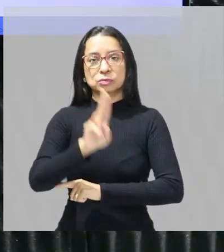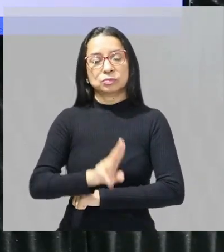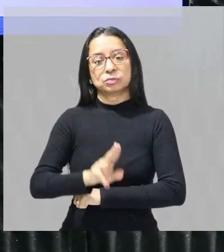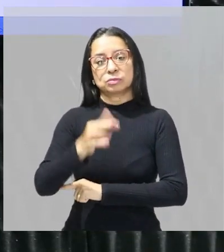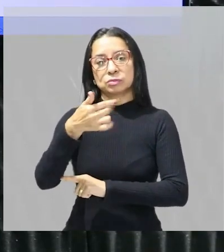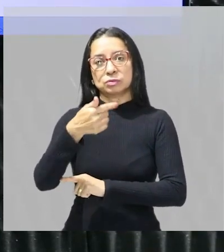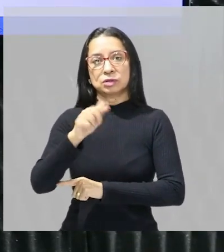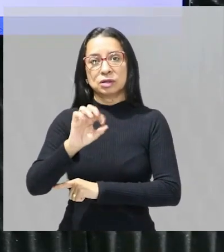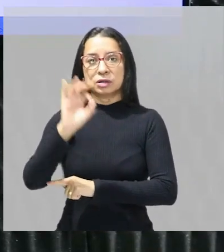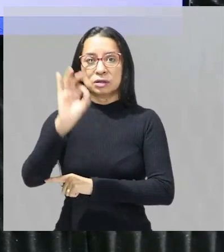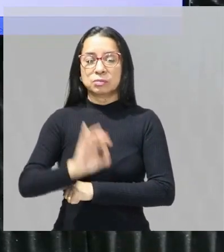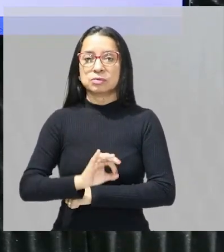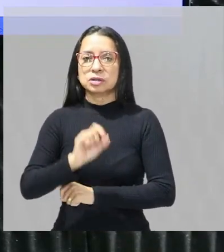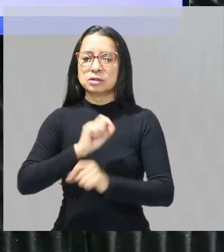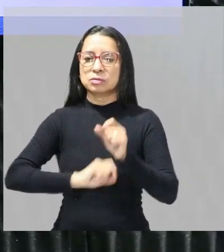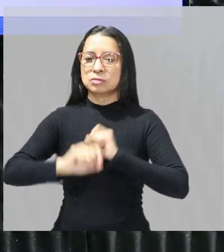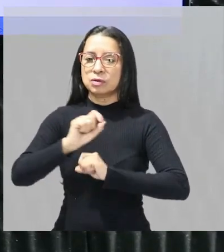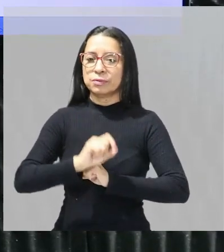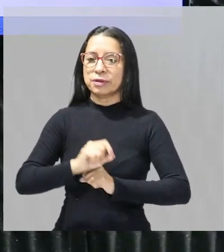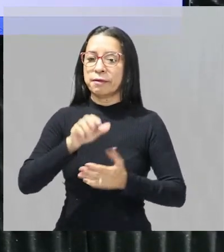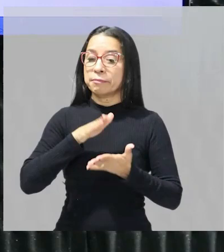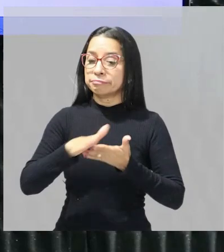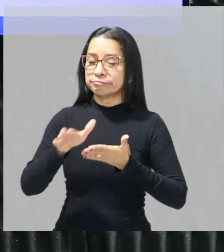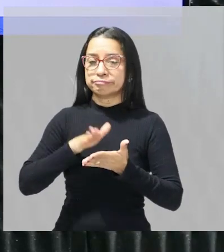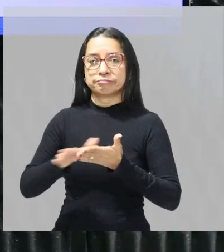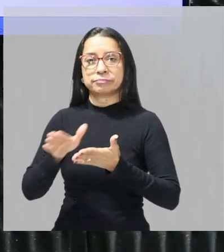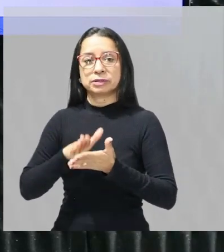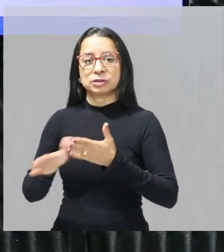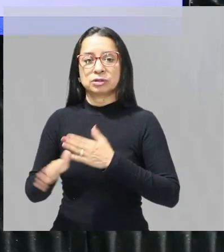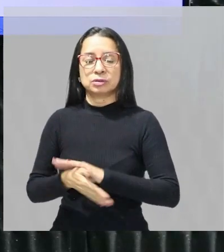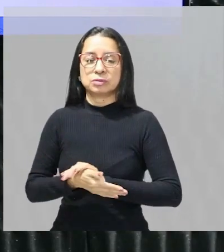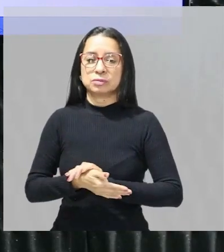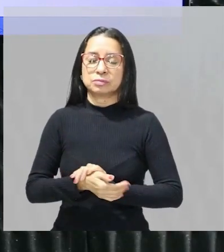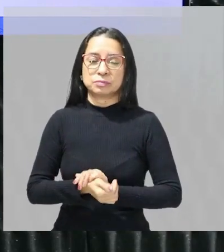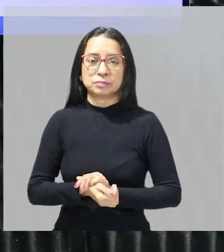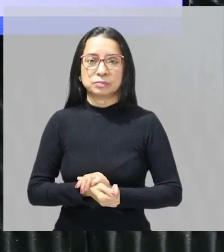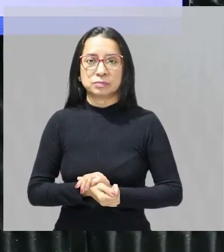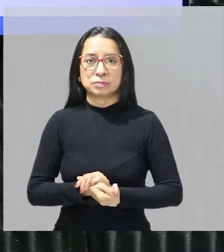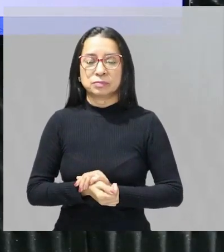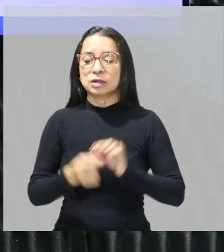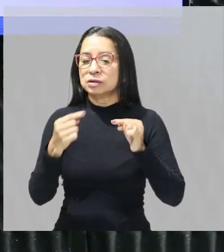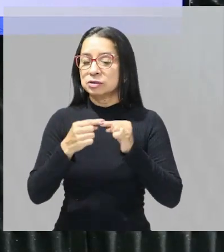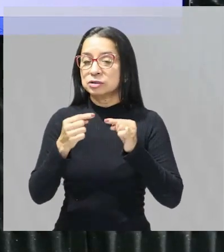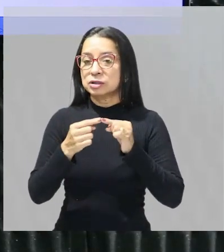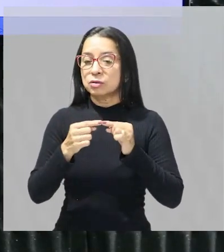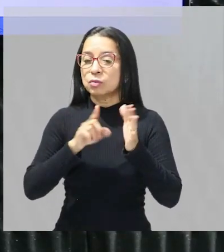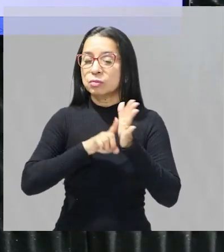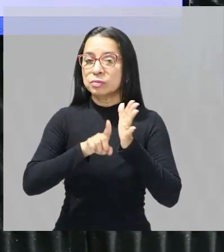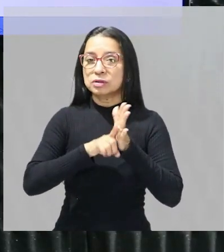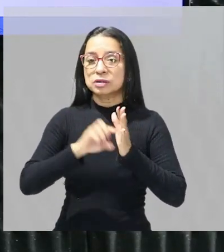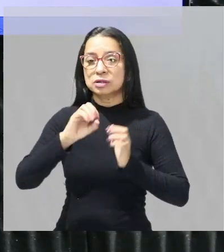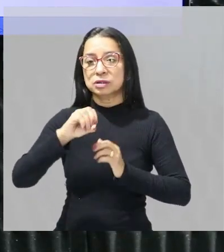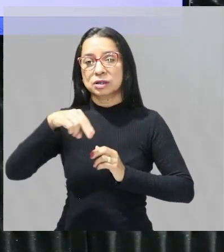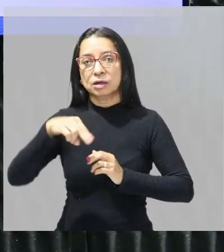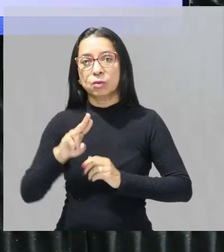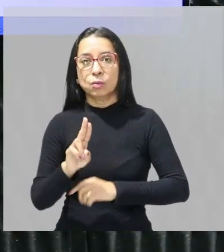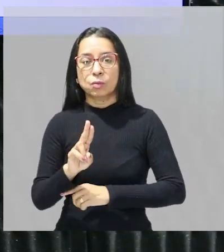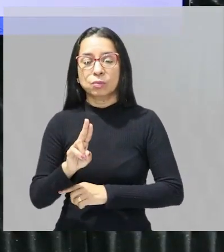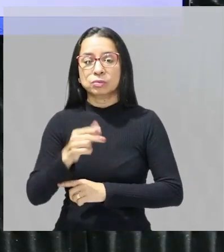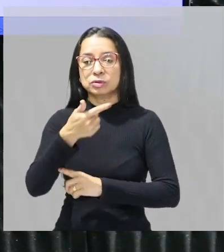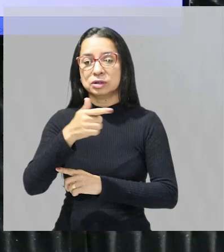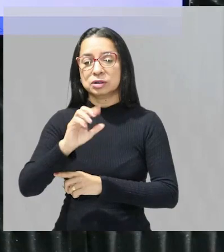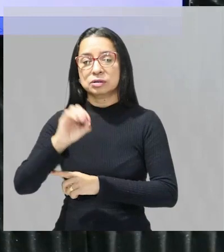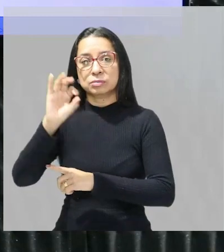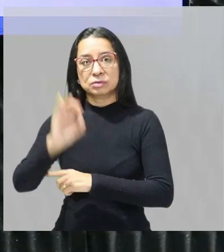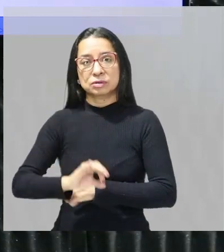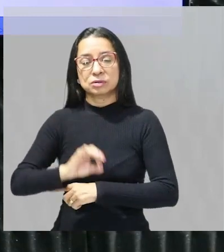desses 70% é o desperdício, galera, tá? Segundo dados da ONU, estima-se que destes 70% de água